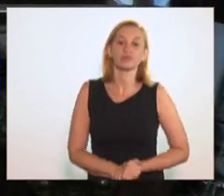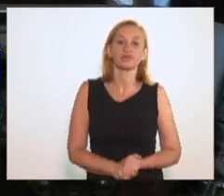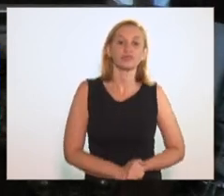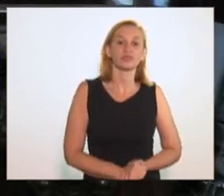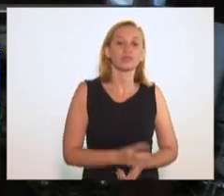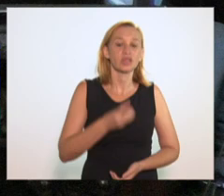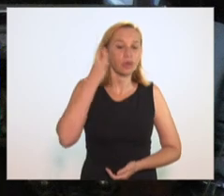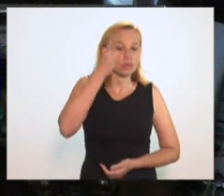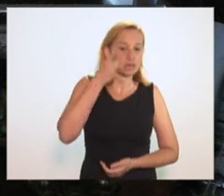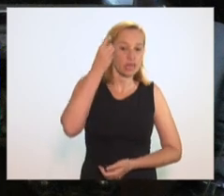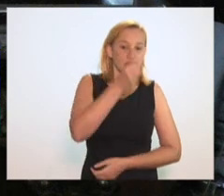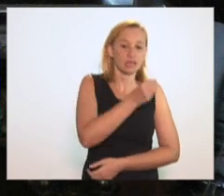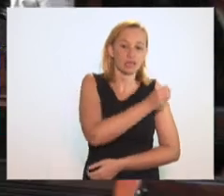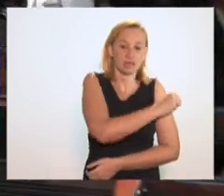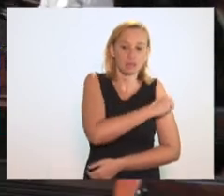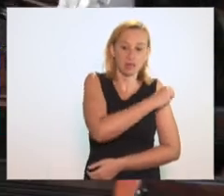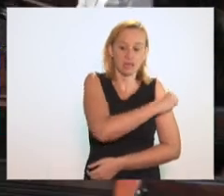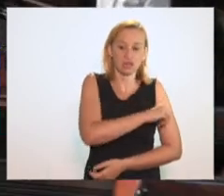enfermeira Rejane.